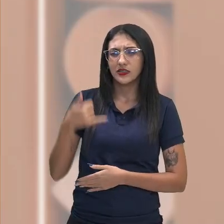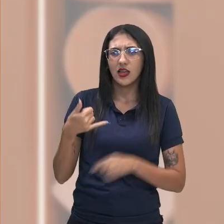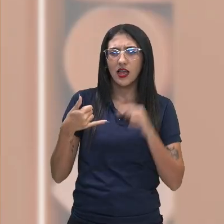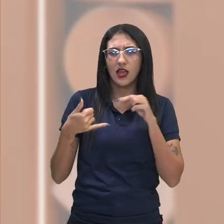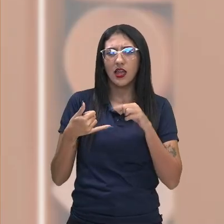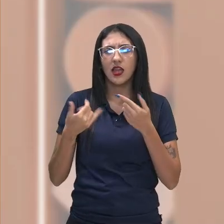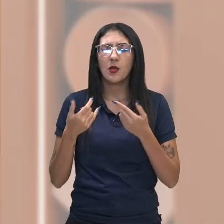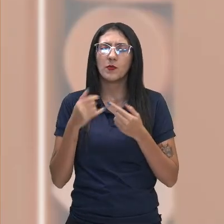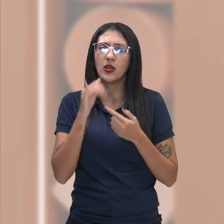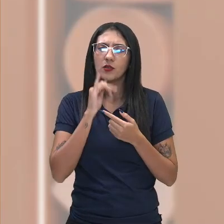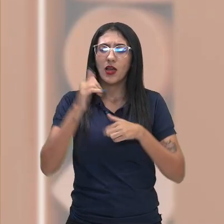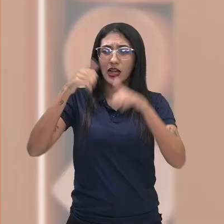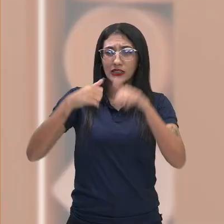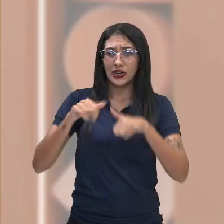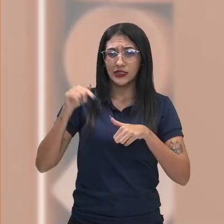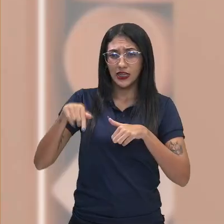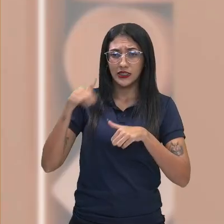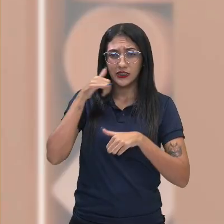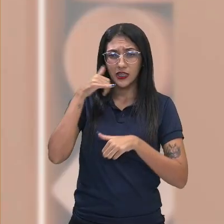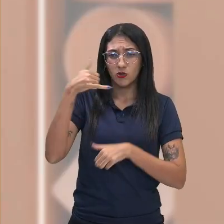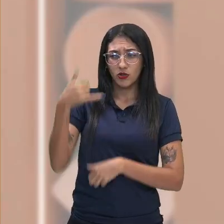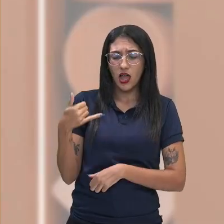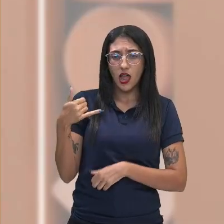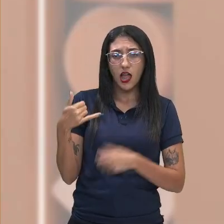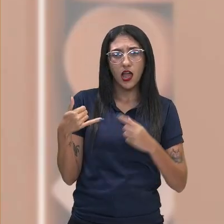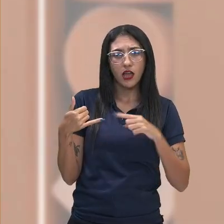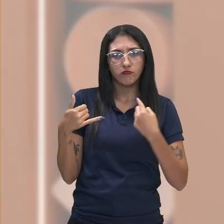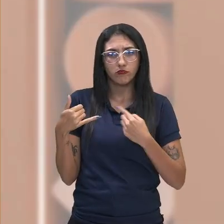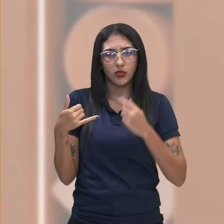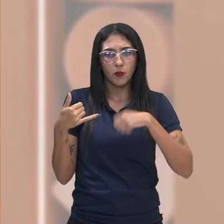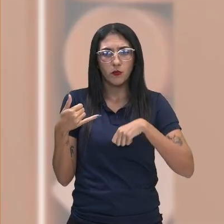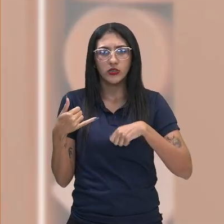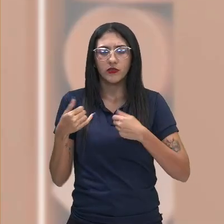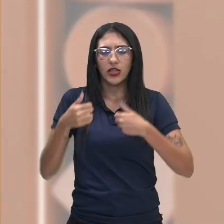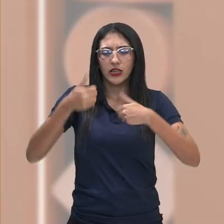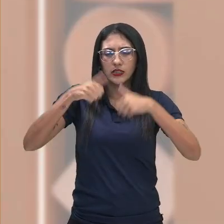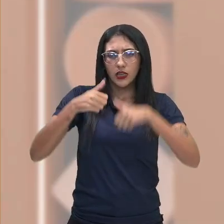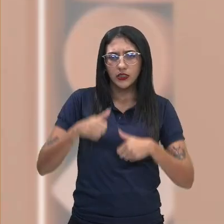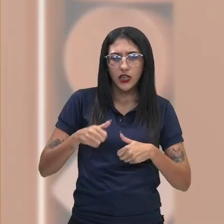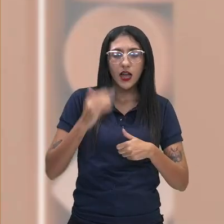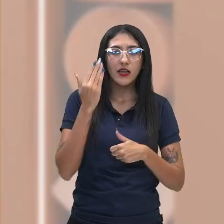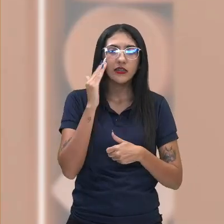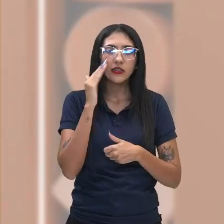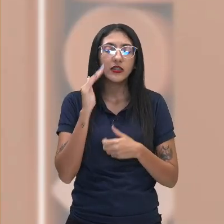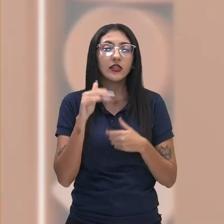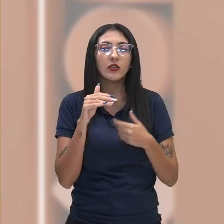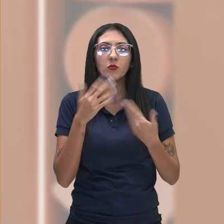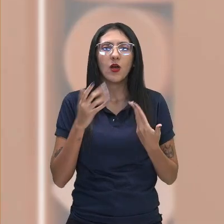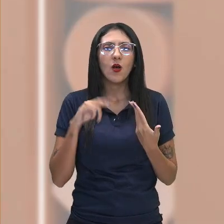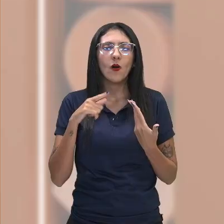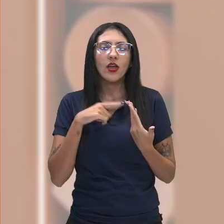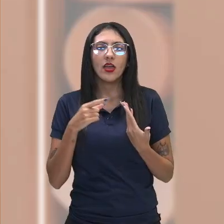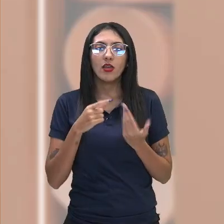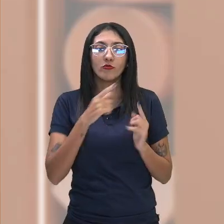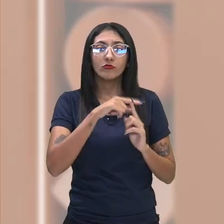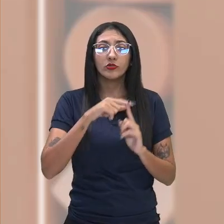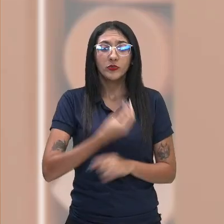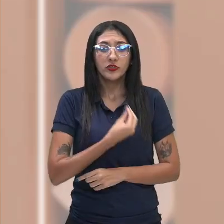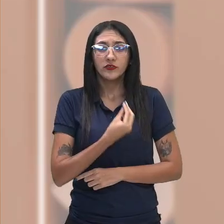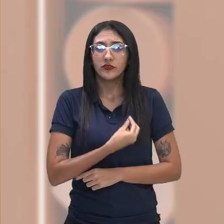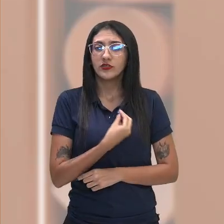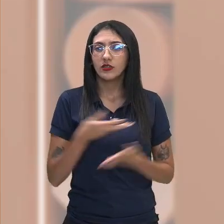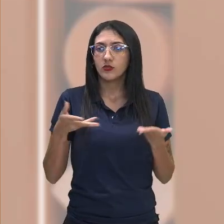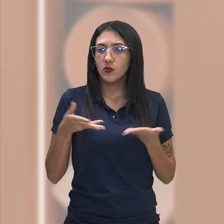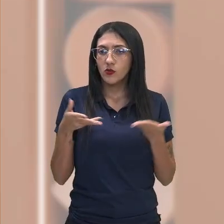da análise de um celular, você vai compreender a complexidade em que nos encontramos nos dias